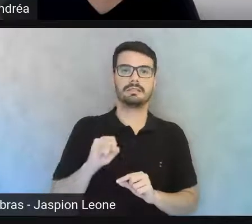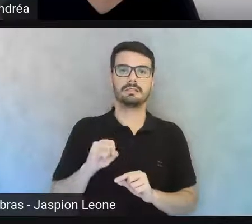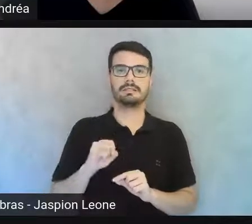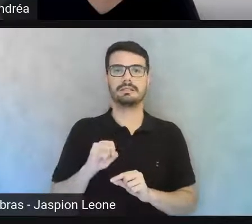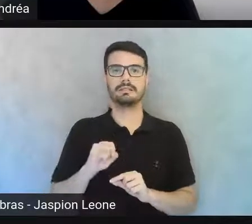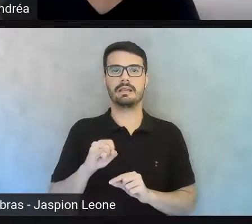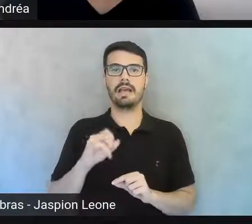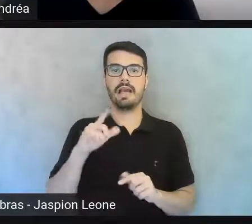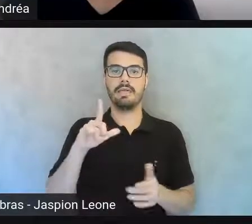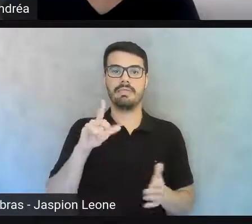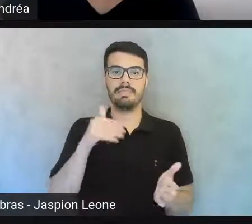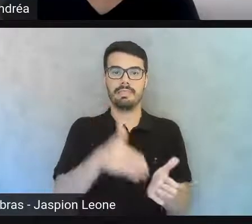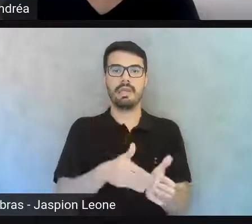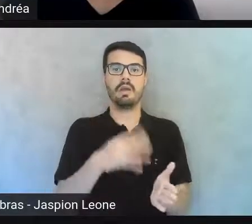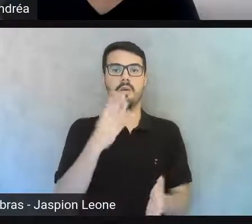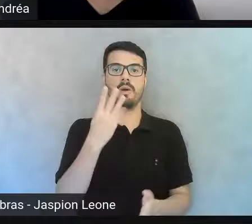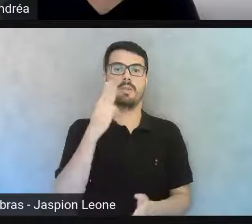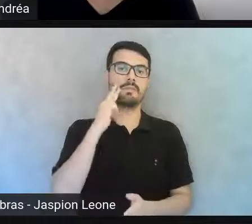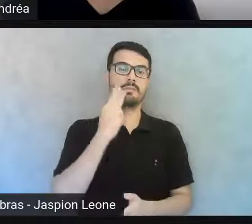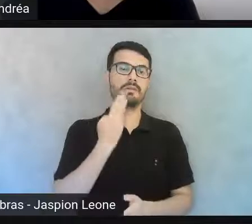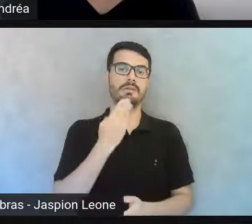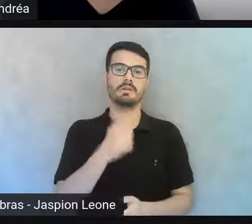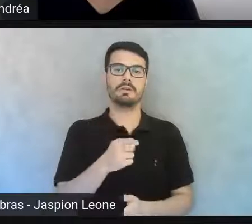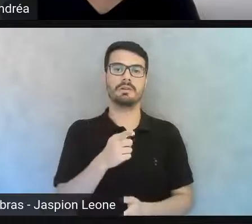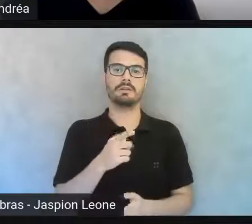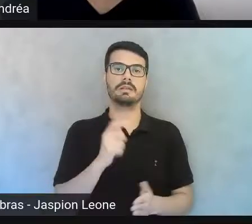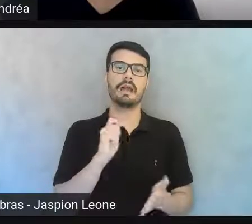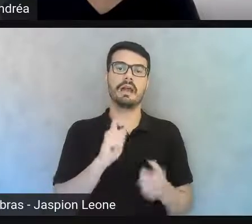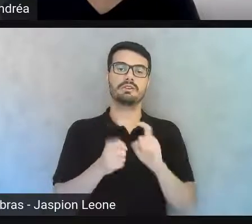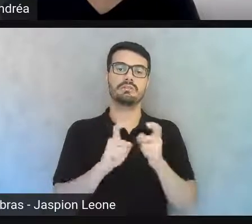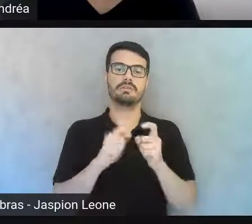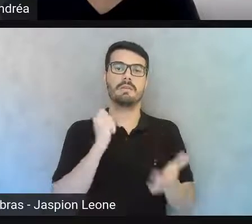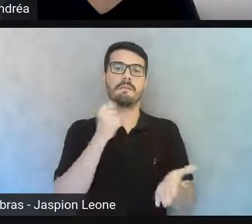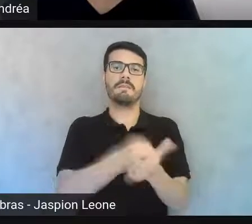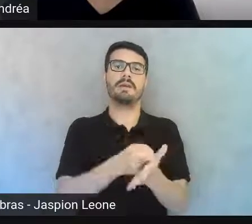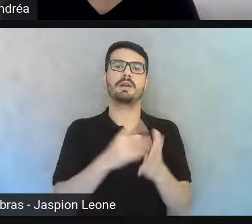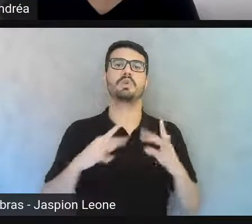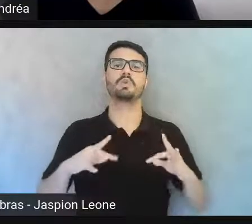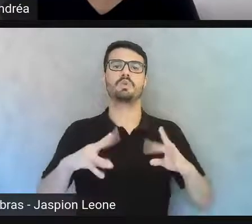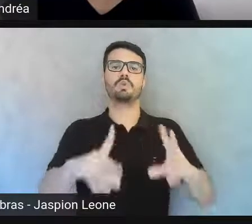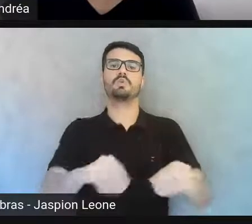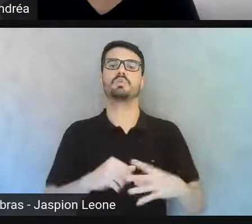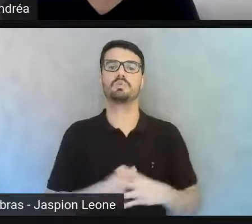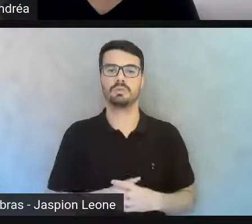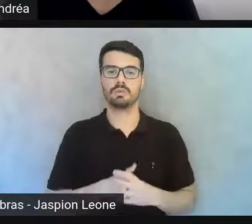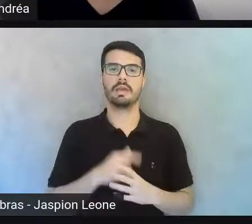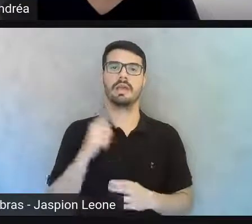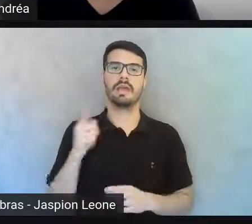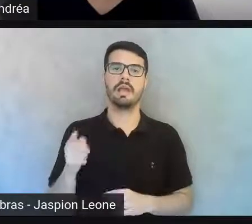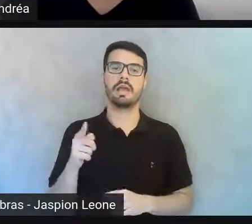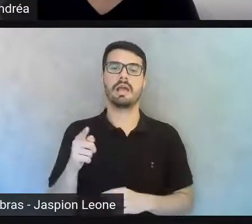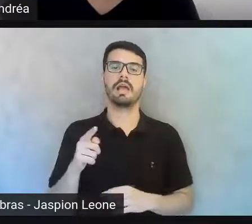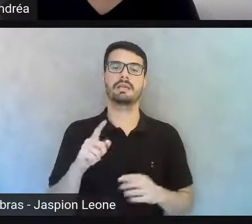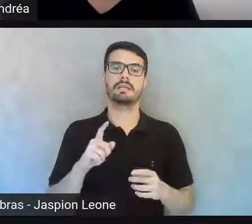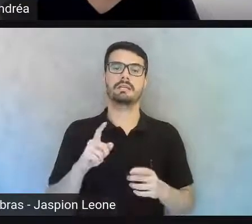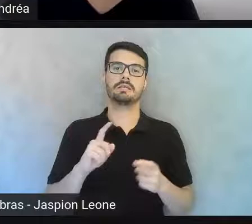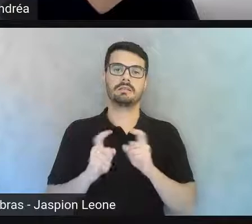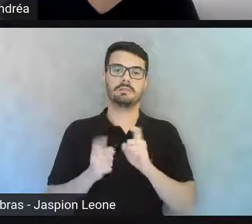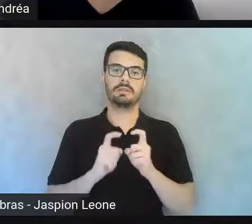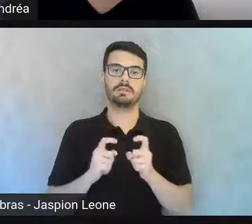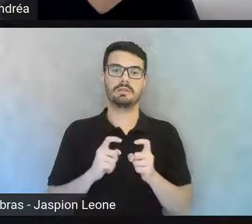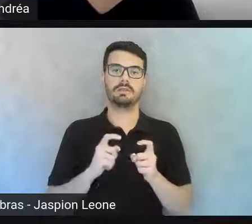4 milhões e 800, a administração paga tudo. Se não for, a administração paga 70 e ela paga